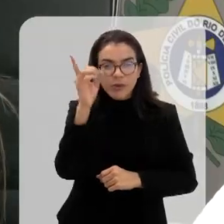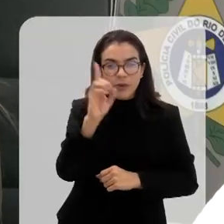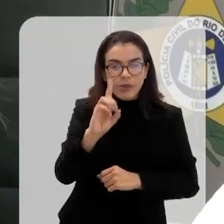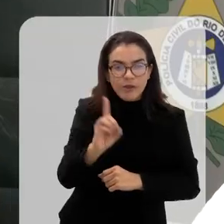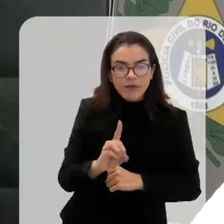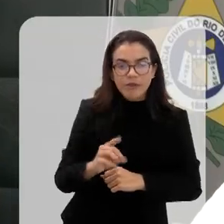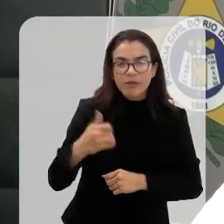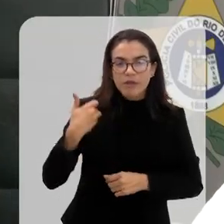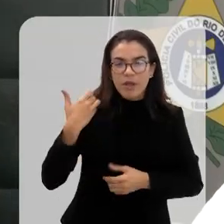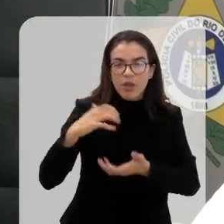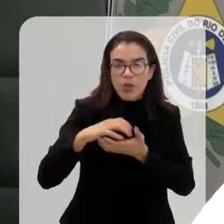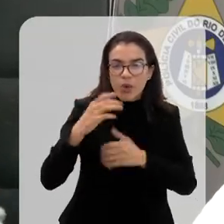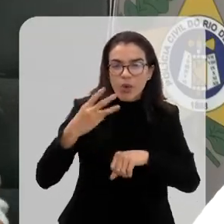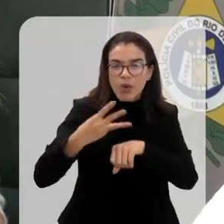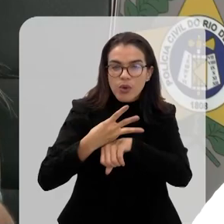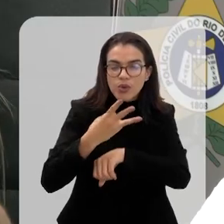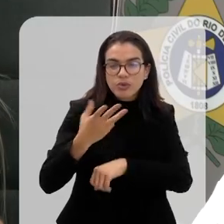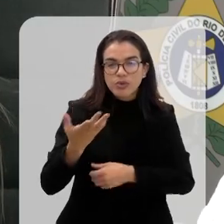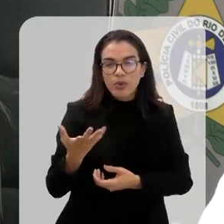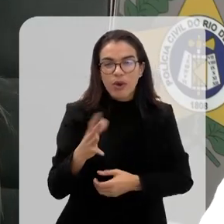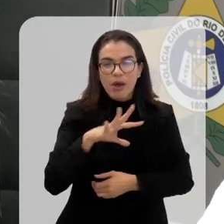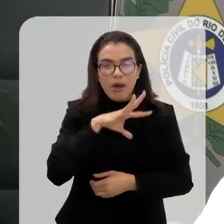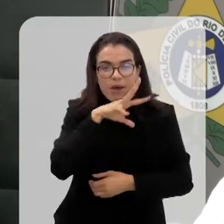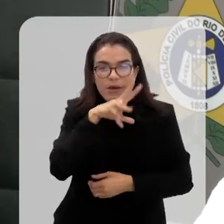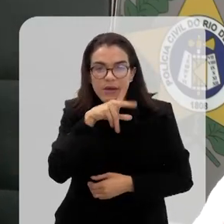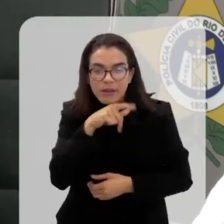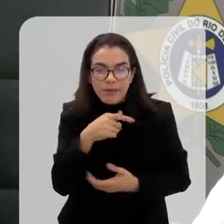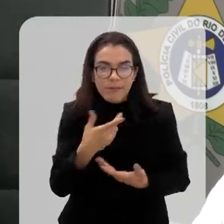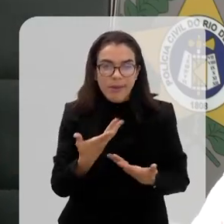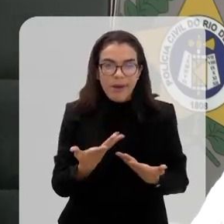com deficiência, um idoso, um animal,